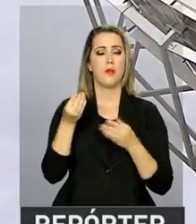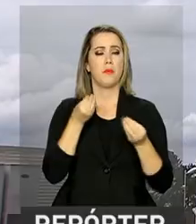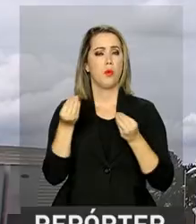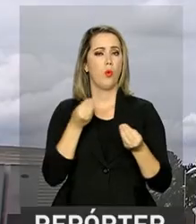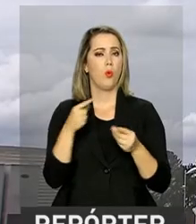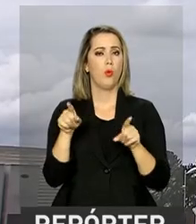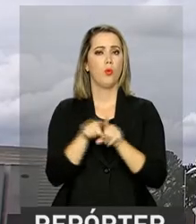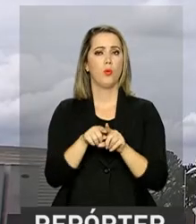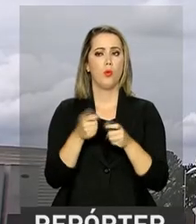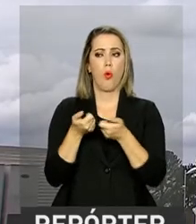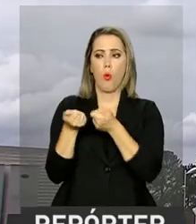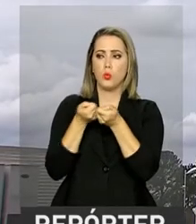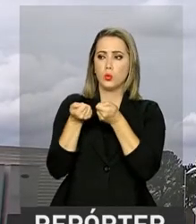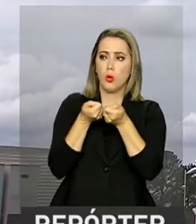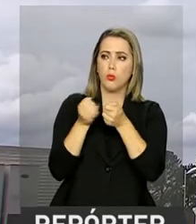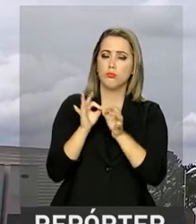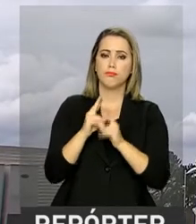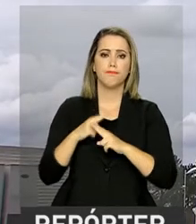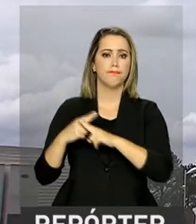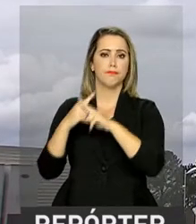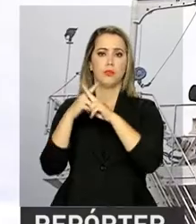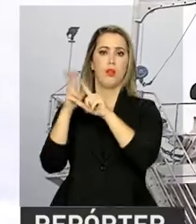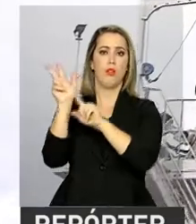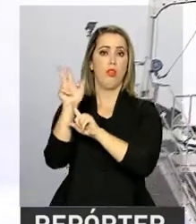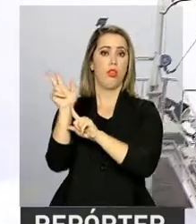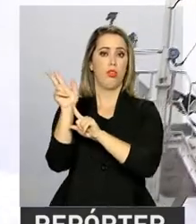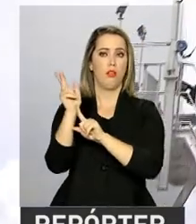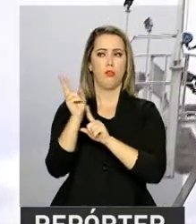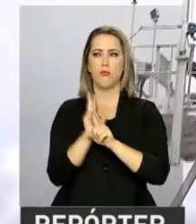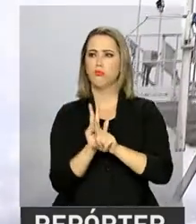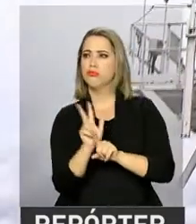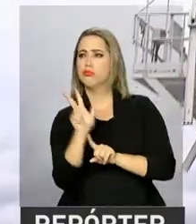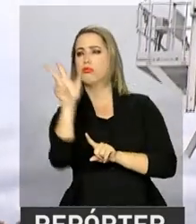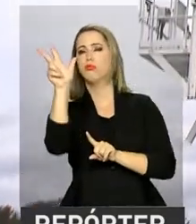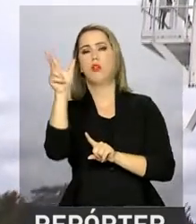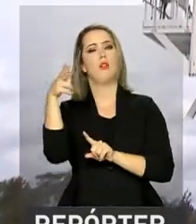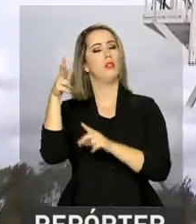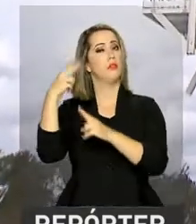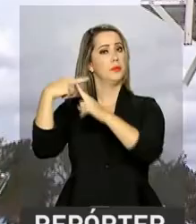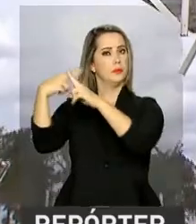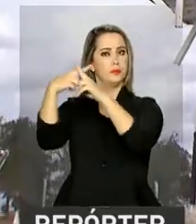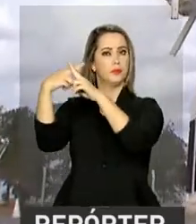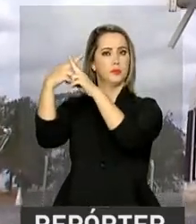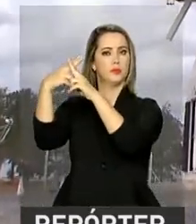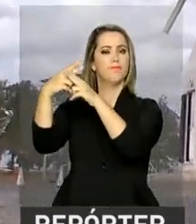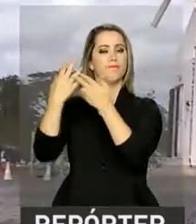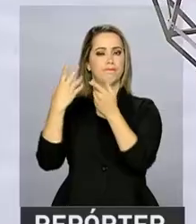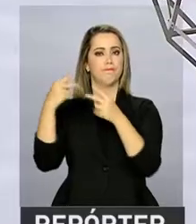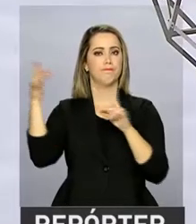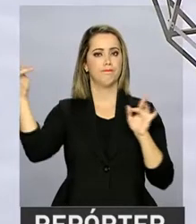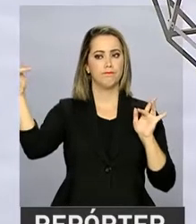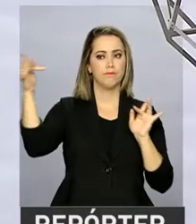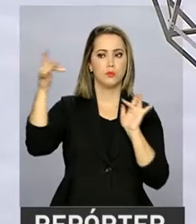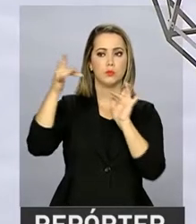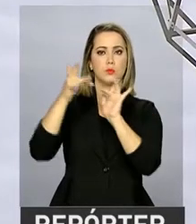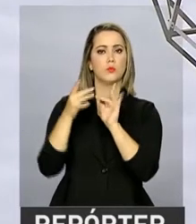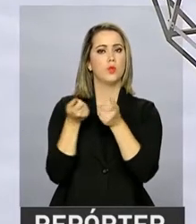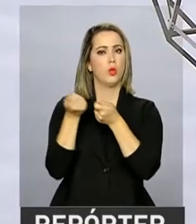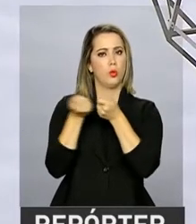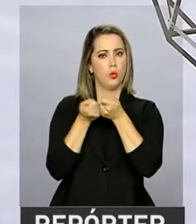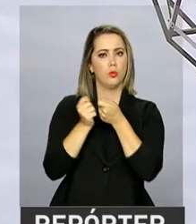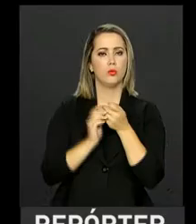terra por meio desta antena gigante de 18 metros de altura e 13 de diâmetro que controla o